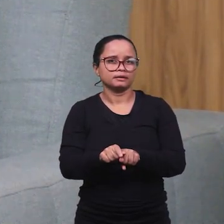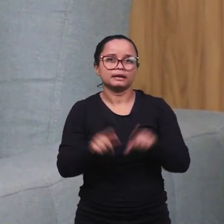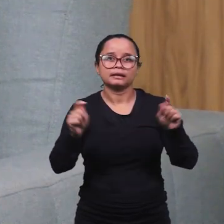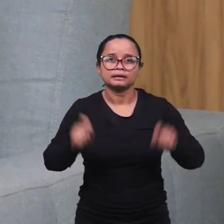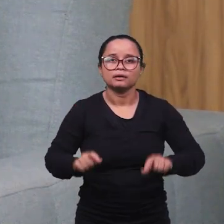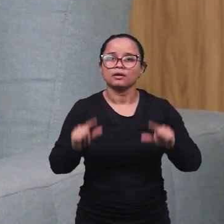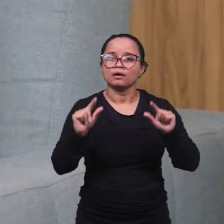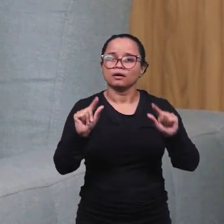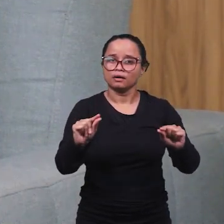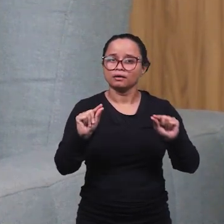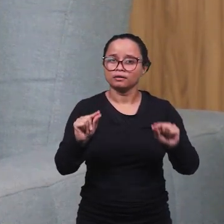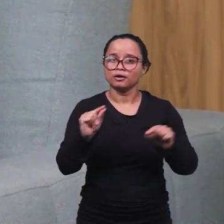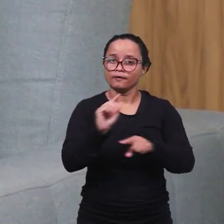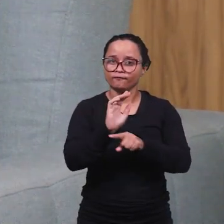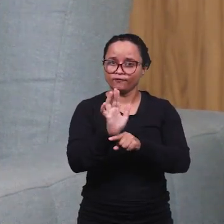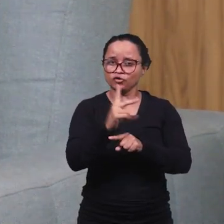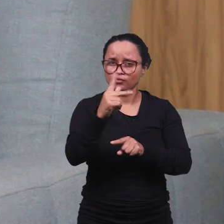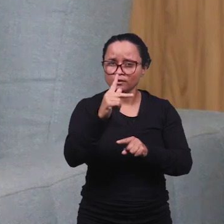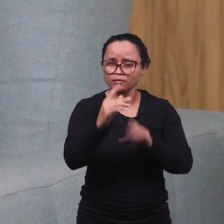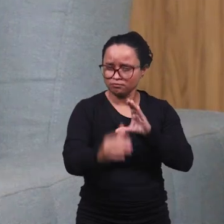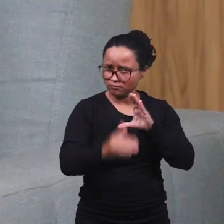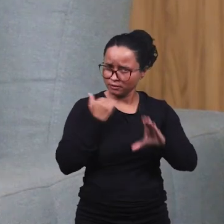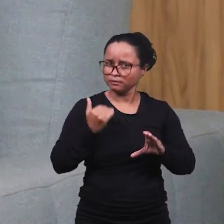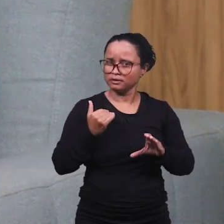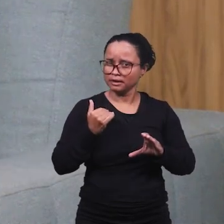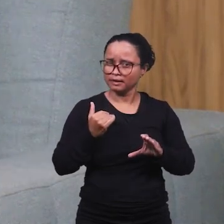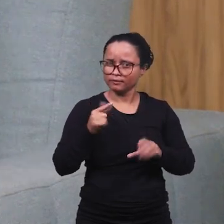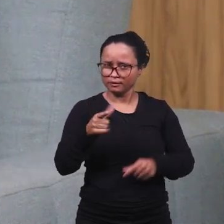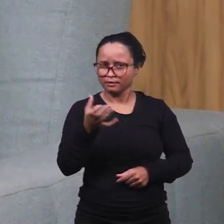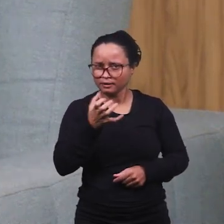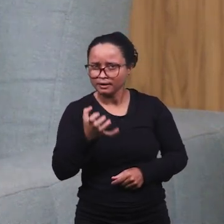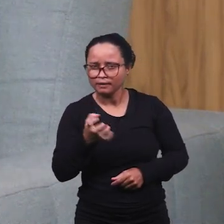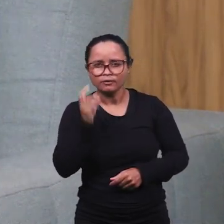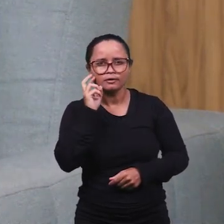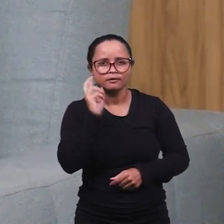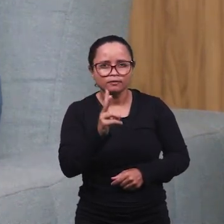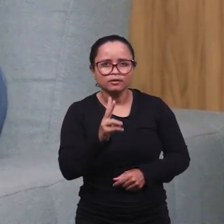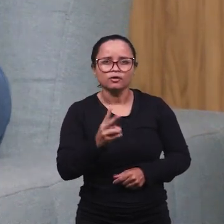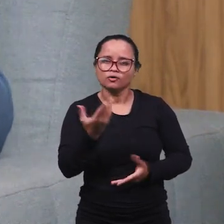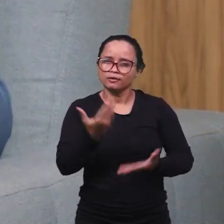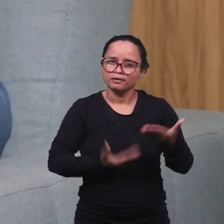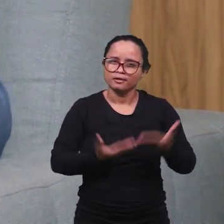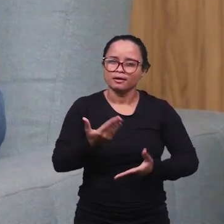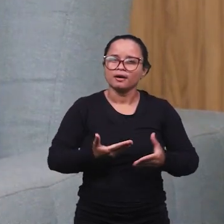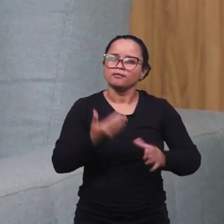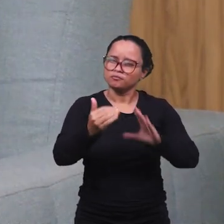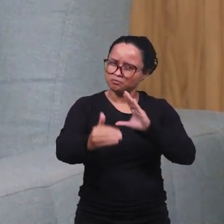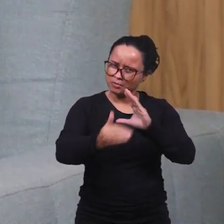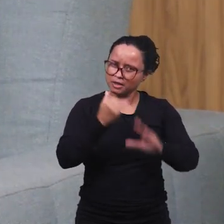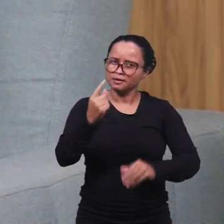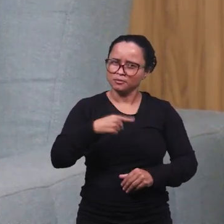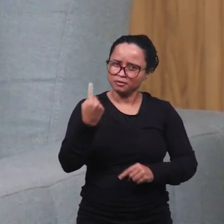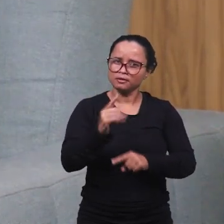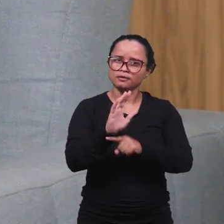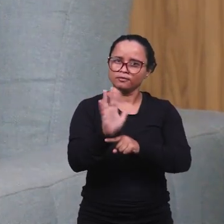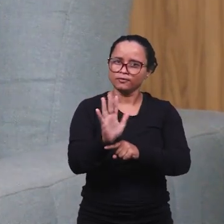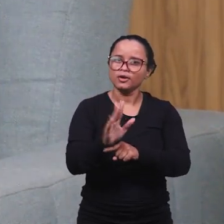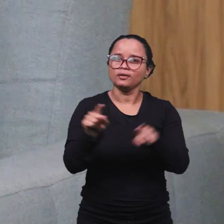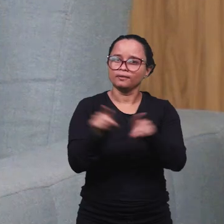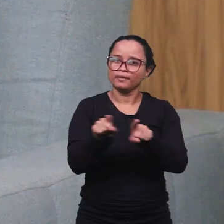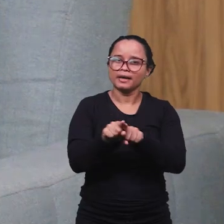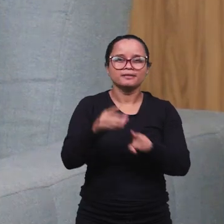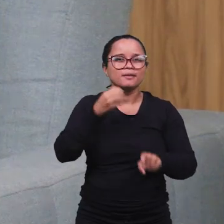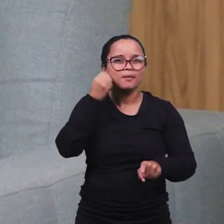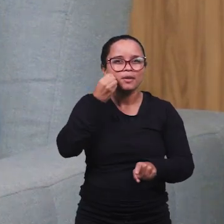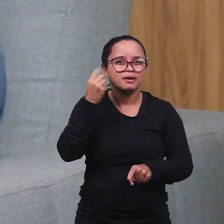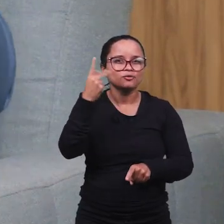tem a condição de enviar o seu vídeo. Você quer? Você assistiu aqui os nossos irmãos idosos que enviaram os seus vídeos, contando as suas experiências. Envie o